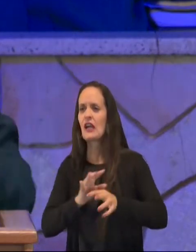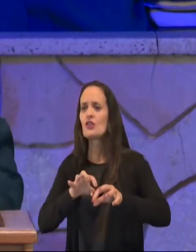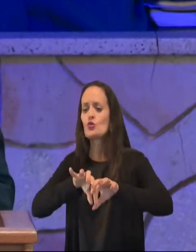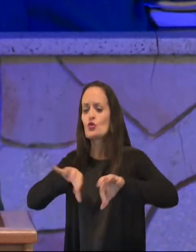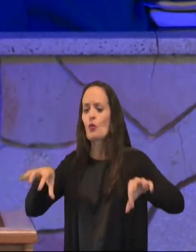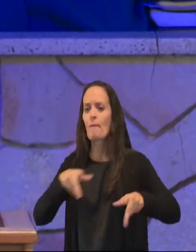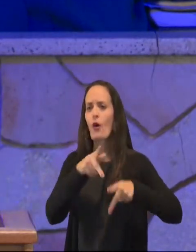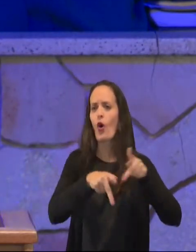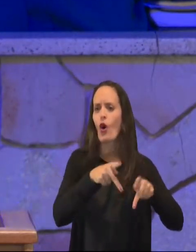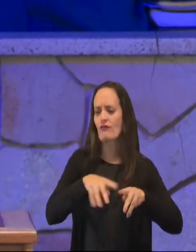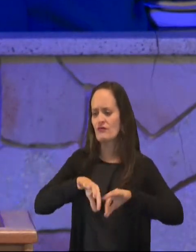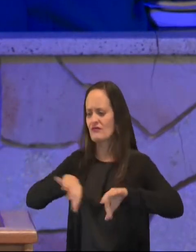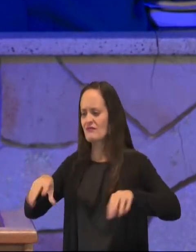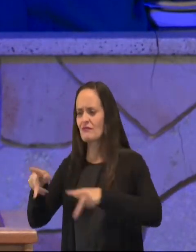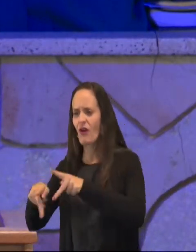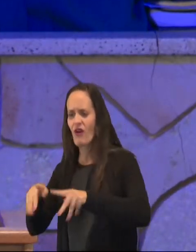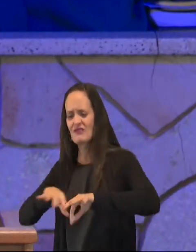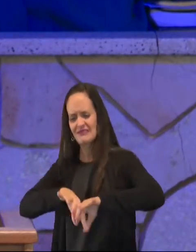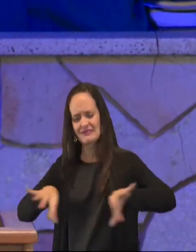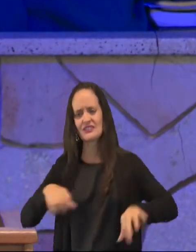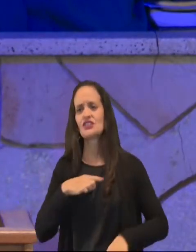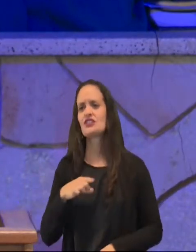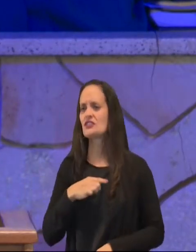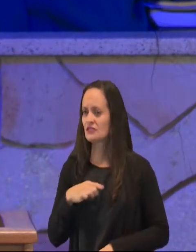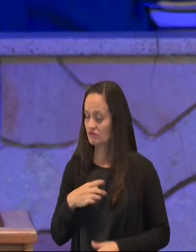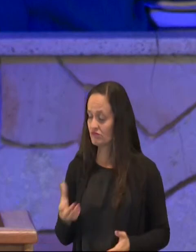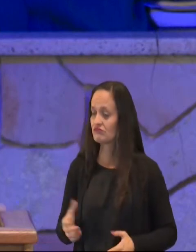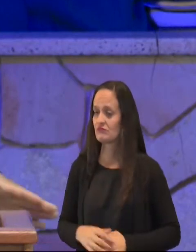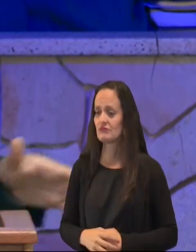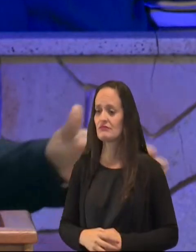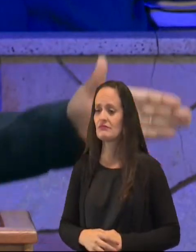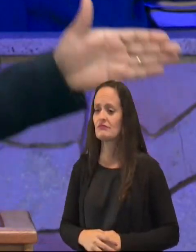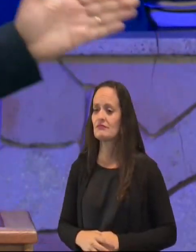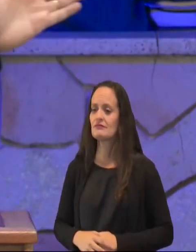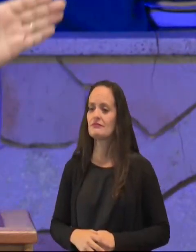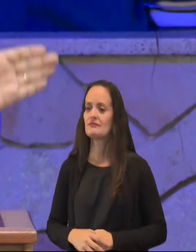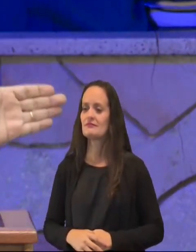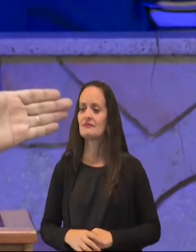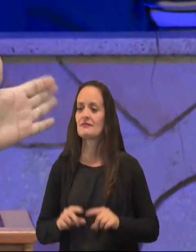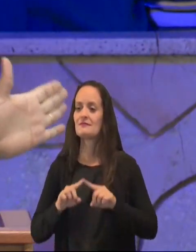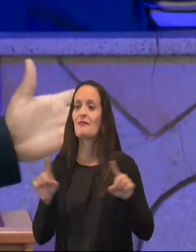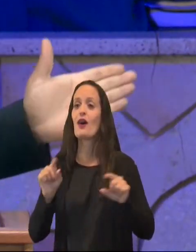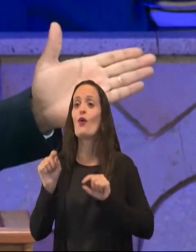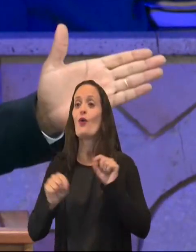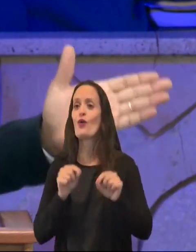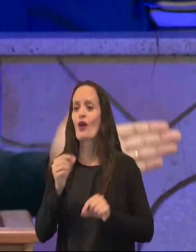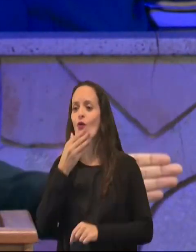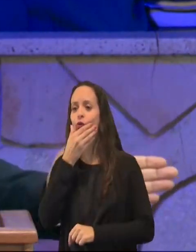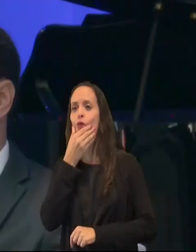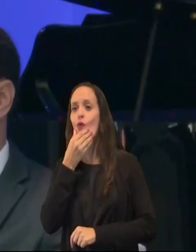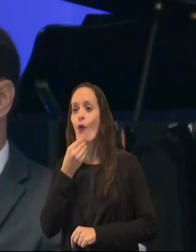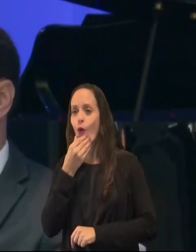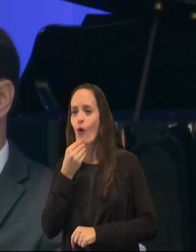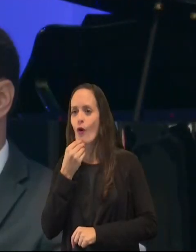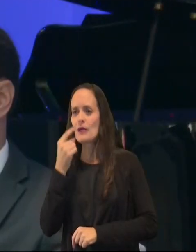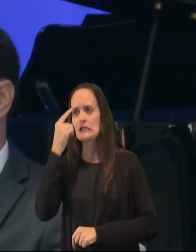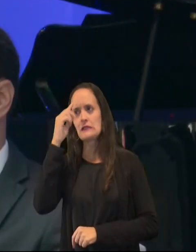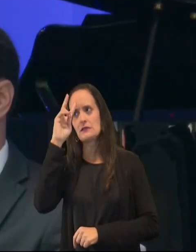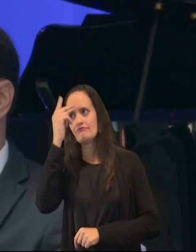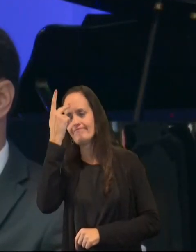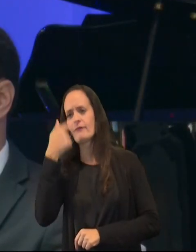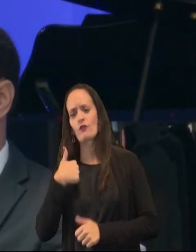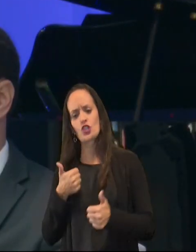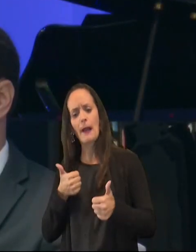Síria conquista o Reino do Norte. E o texto diz que aquele homem vinha de longe e chegou perto. Perceba